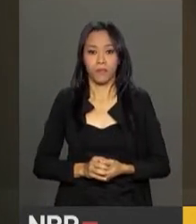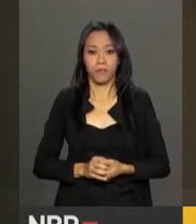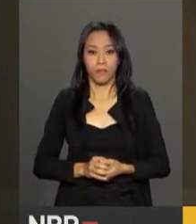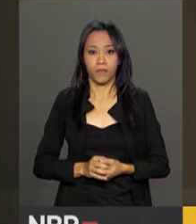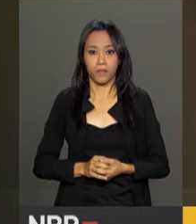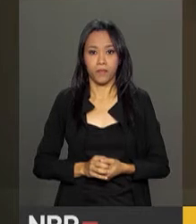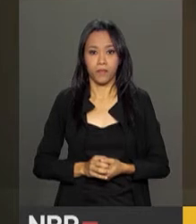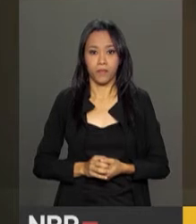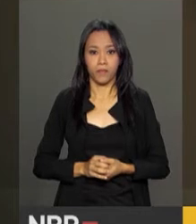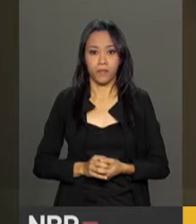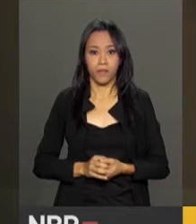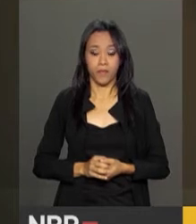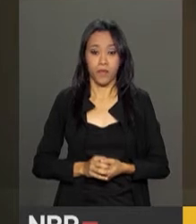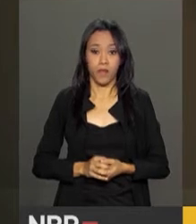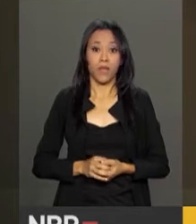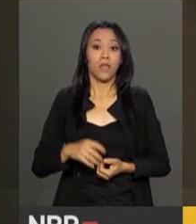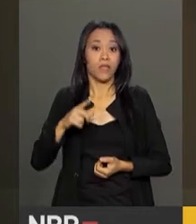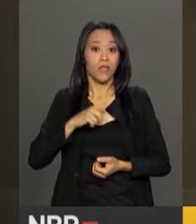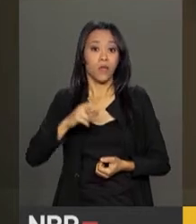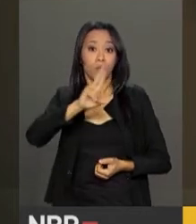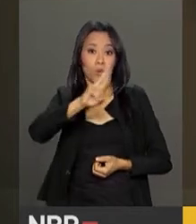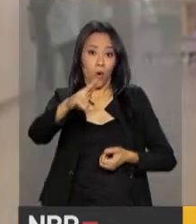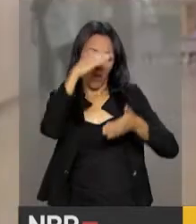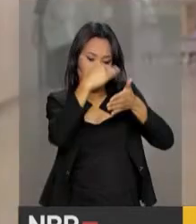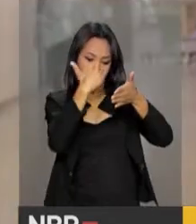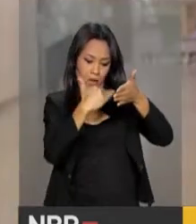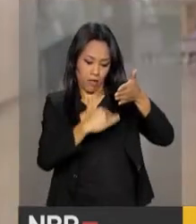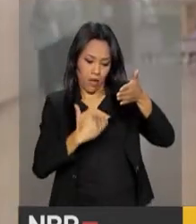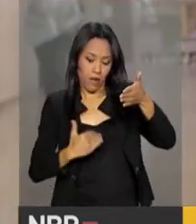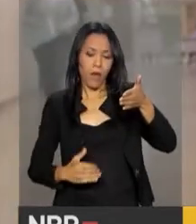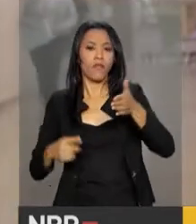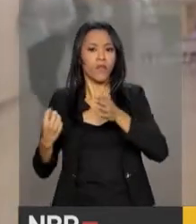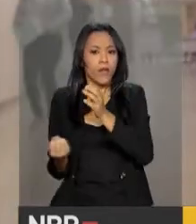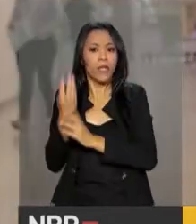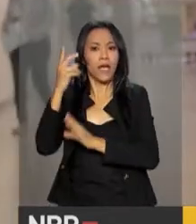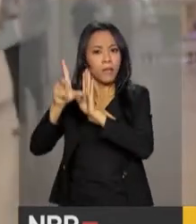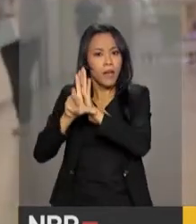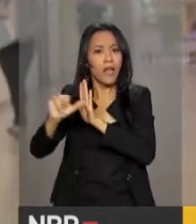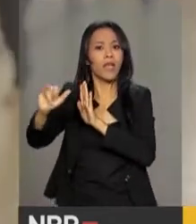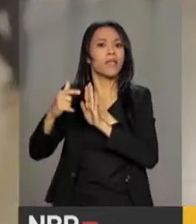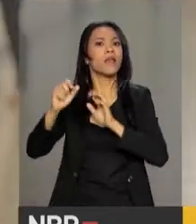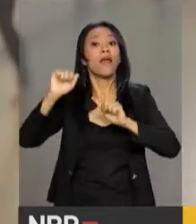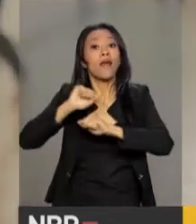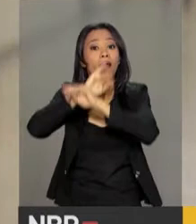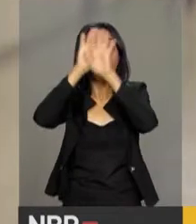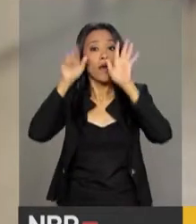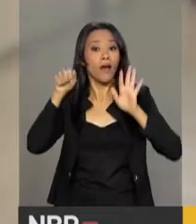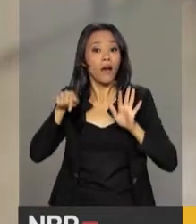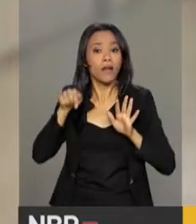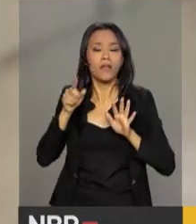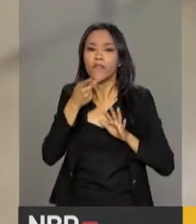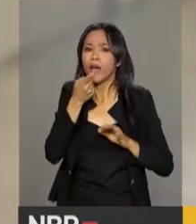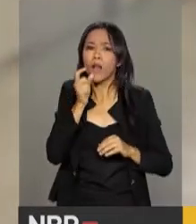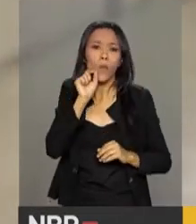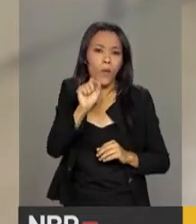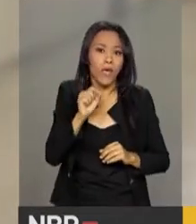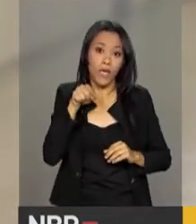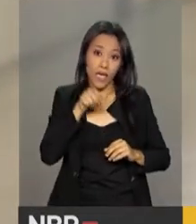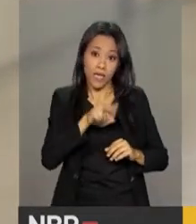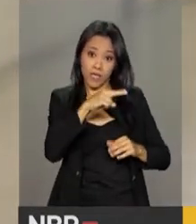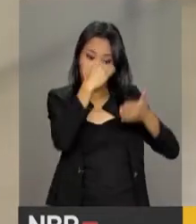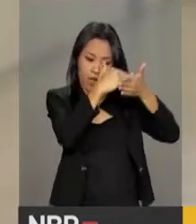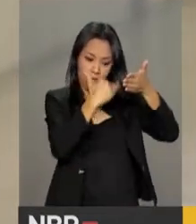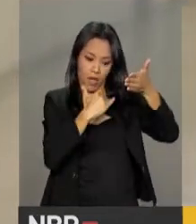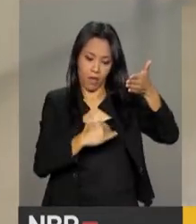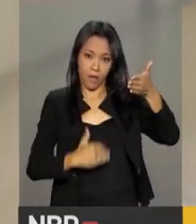a lista única que foi criada pela lei de 2001 é muito claro que diz que essa lista única